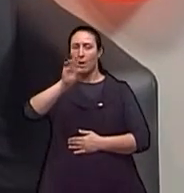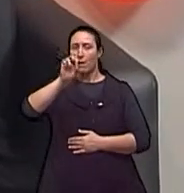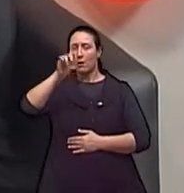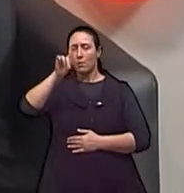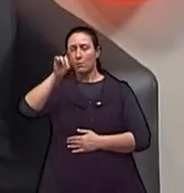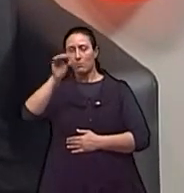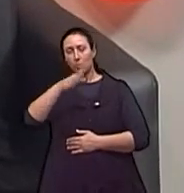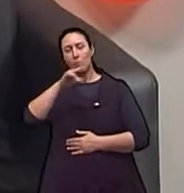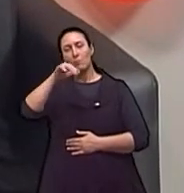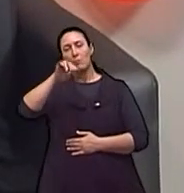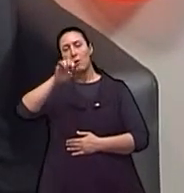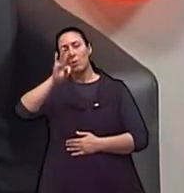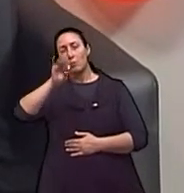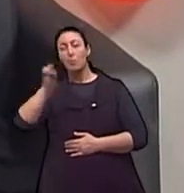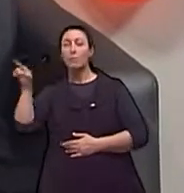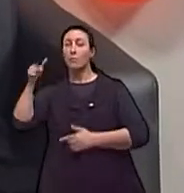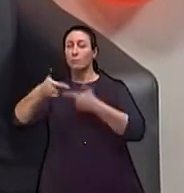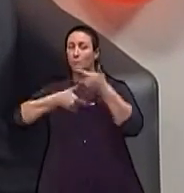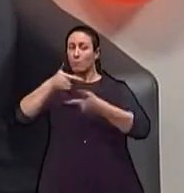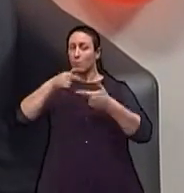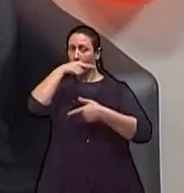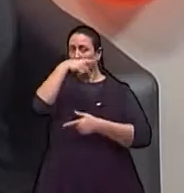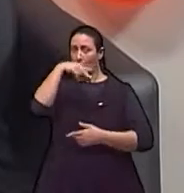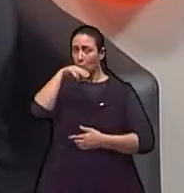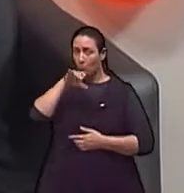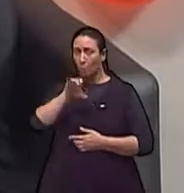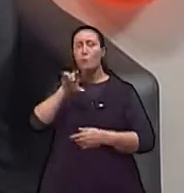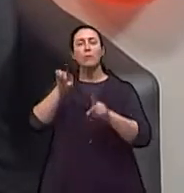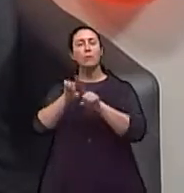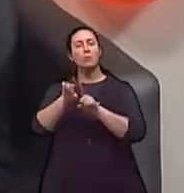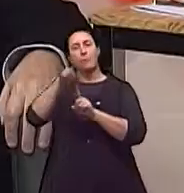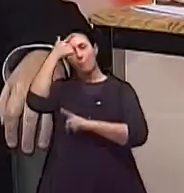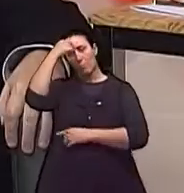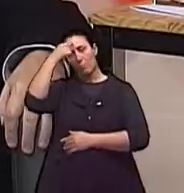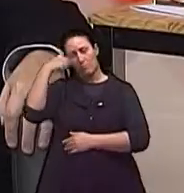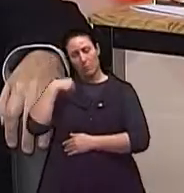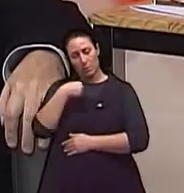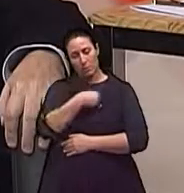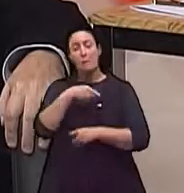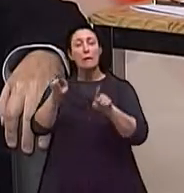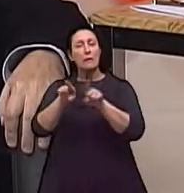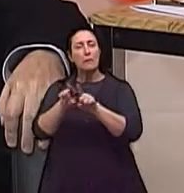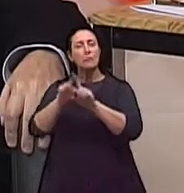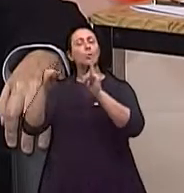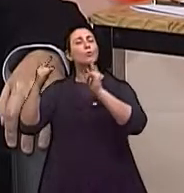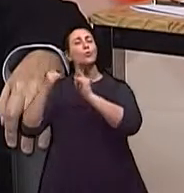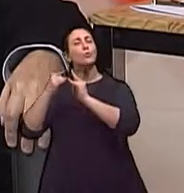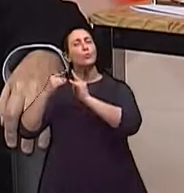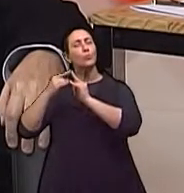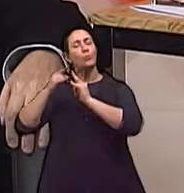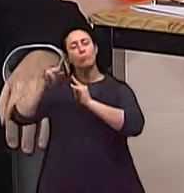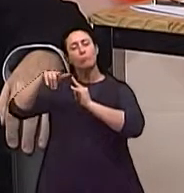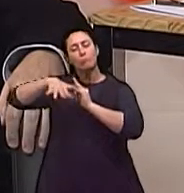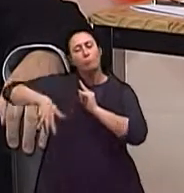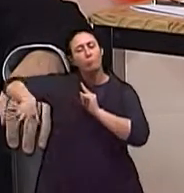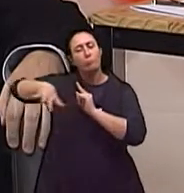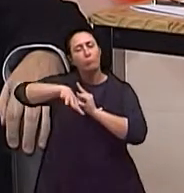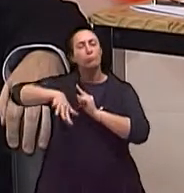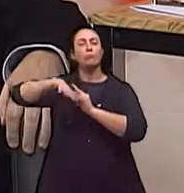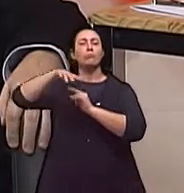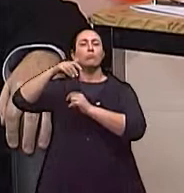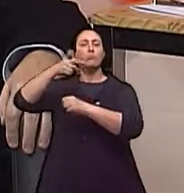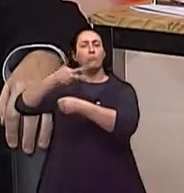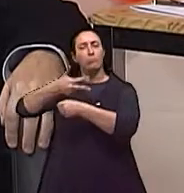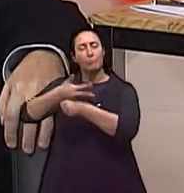a pontifícia Universidade Católica do Rio Grande do Sul Faculdade de Medicina e também do Instituto de geriatria e gerontologia da